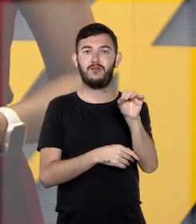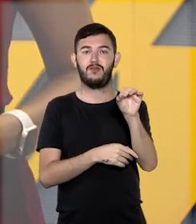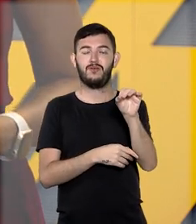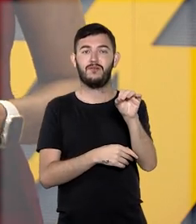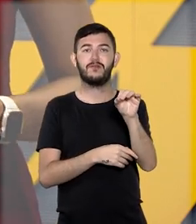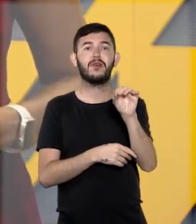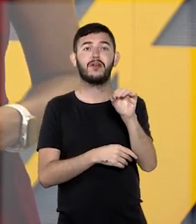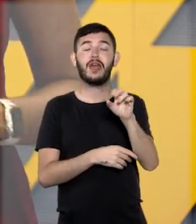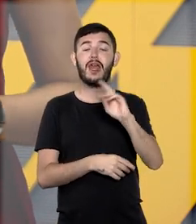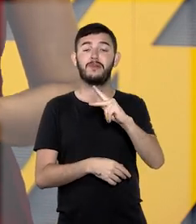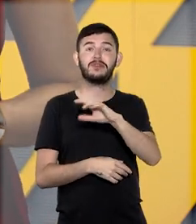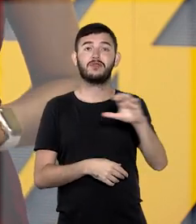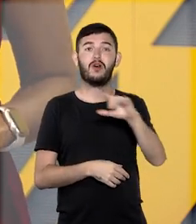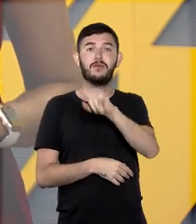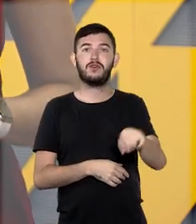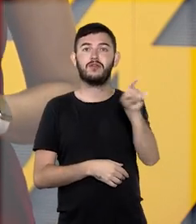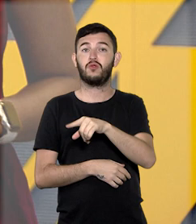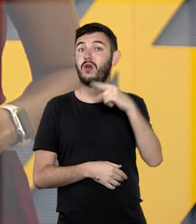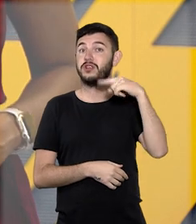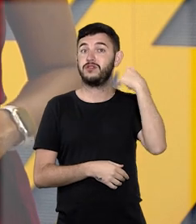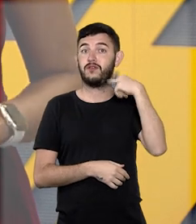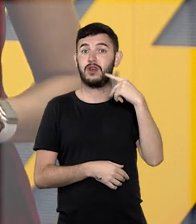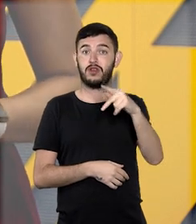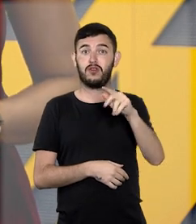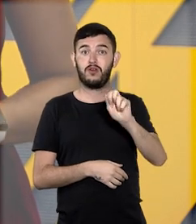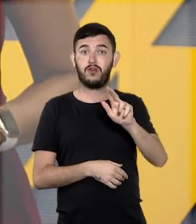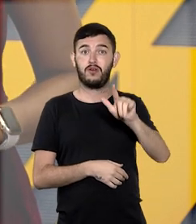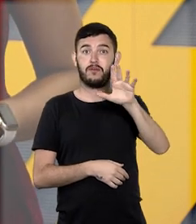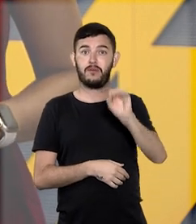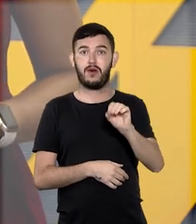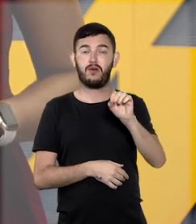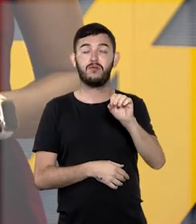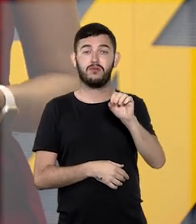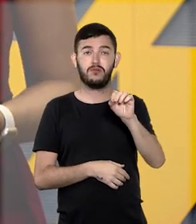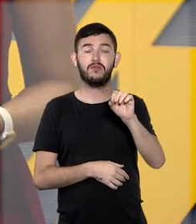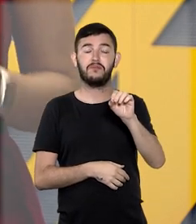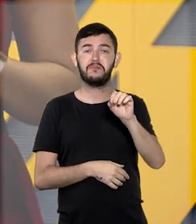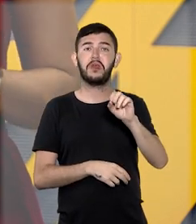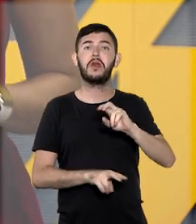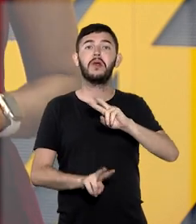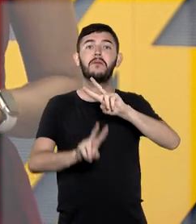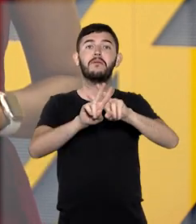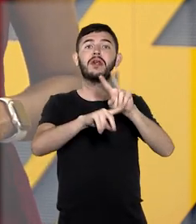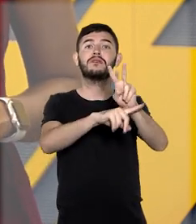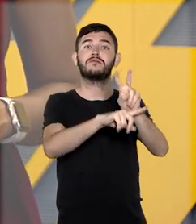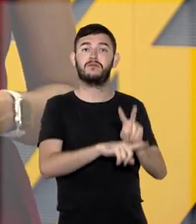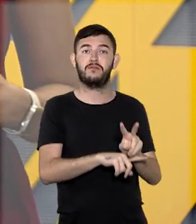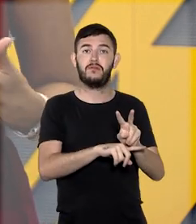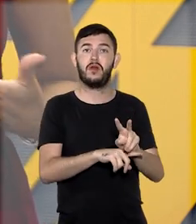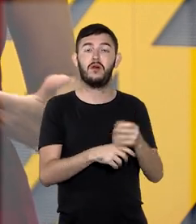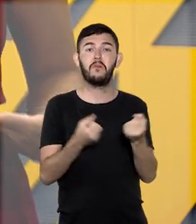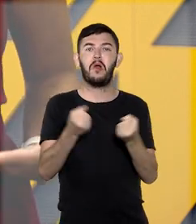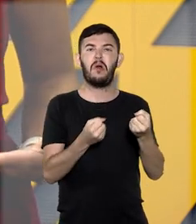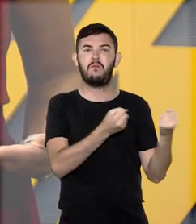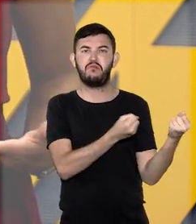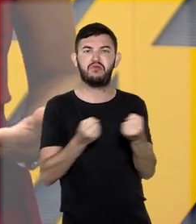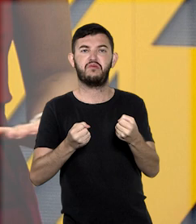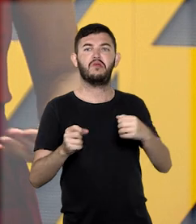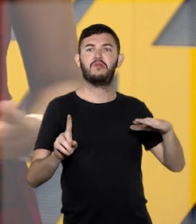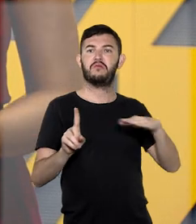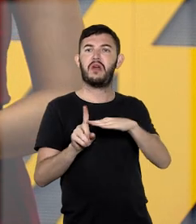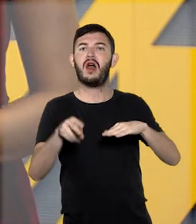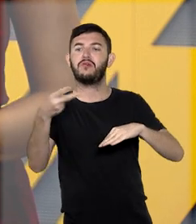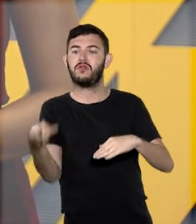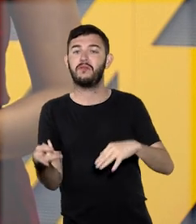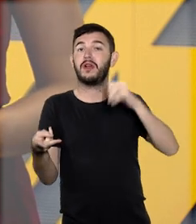não conheceu do habeas corpus do advogado Paulo Ricardo Moraes Milhomem, preso preventivamente por atropelar mulher